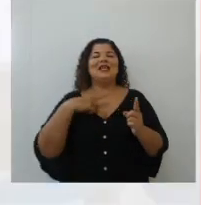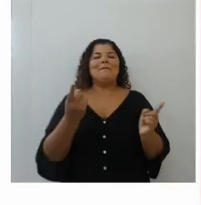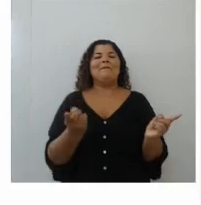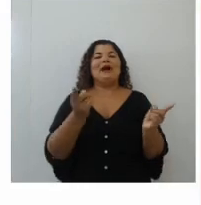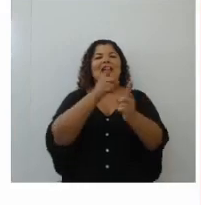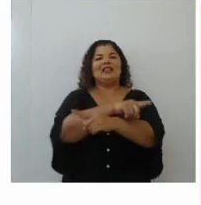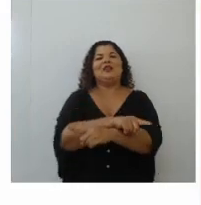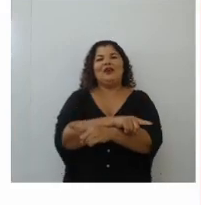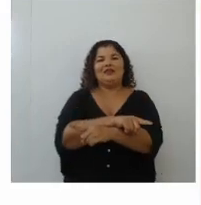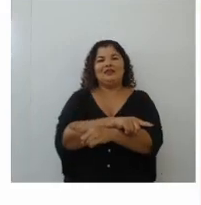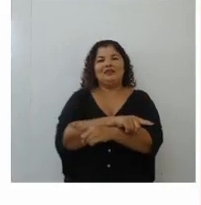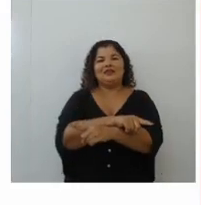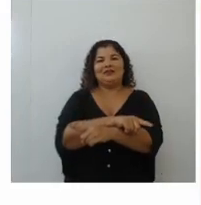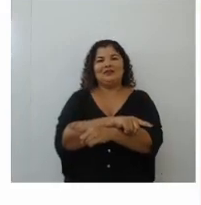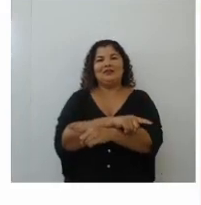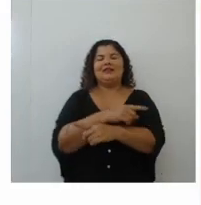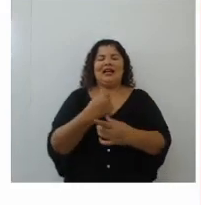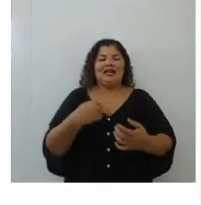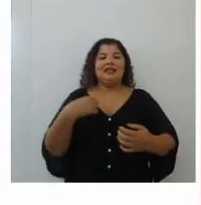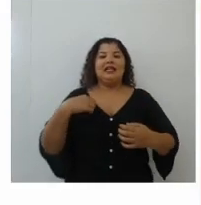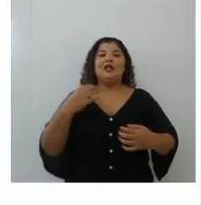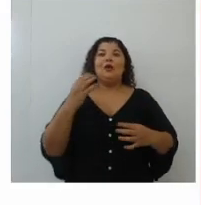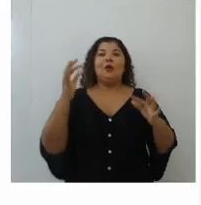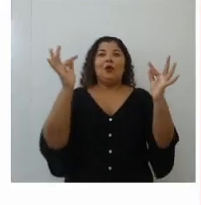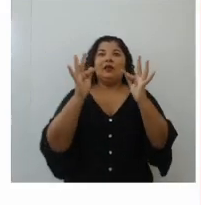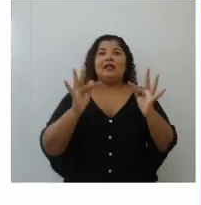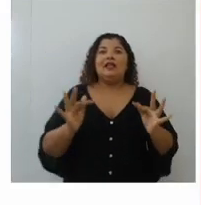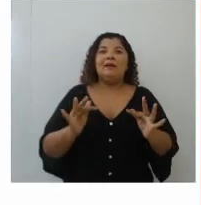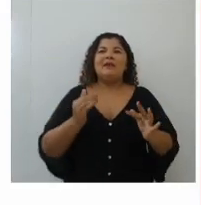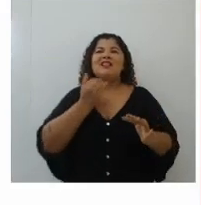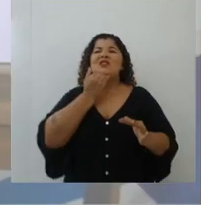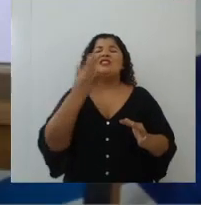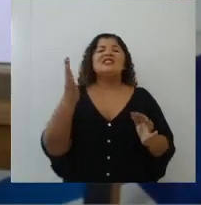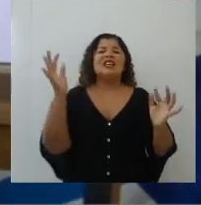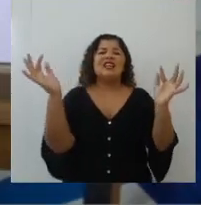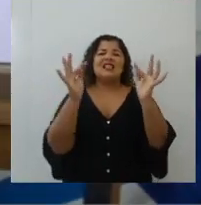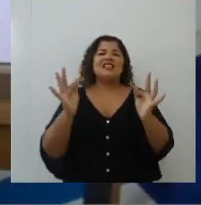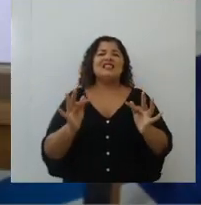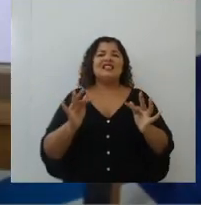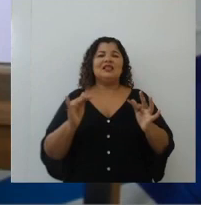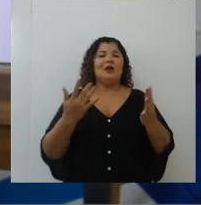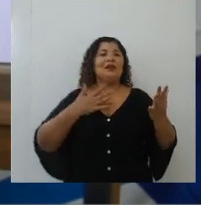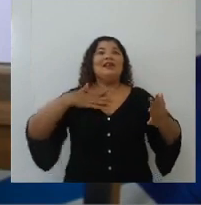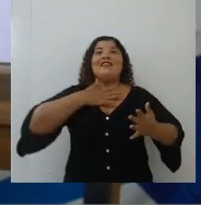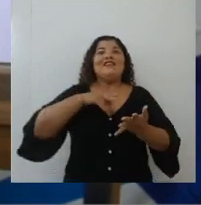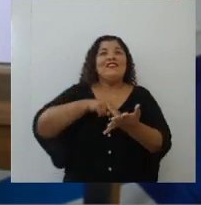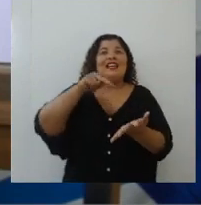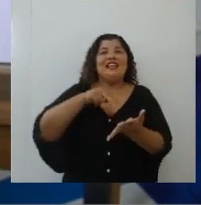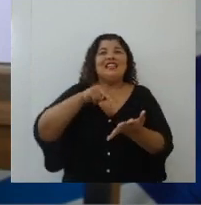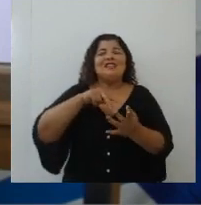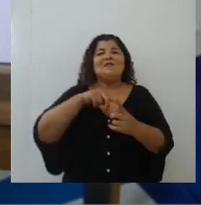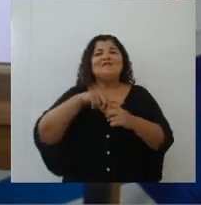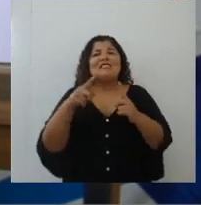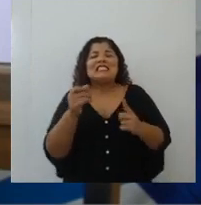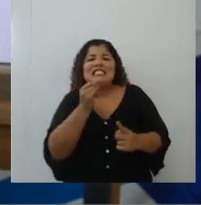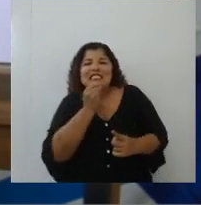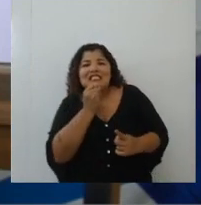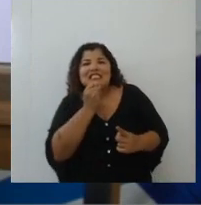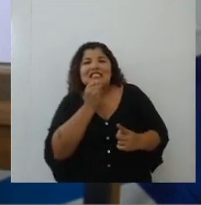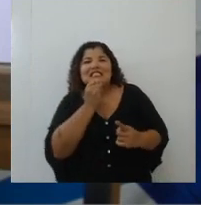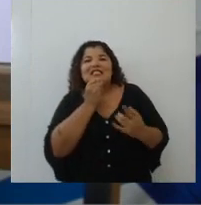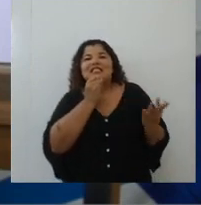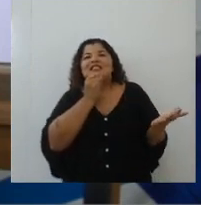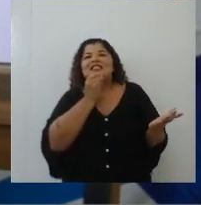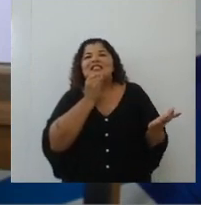Ó, é um contentamento descontente. É uma alegria triste. É uma